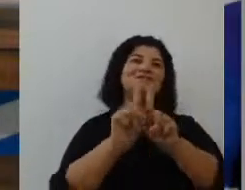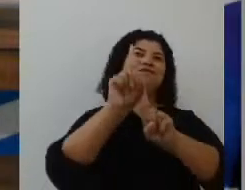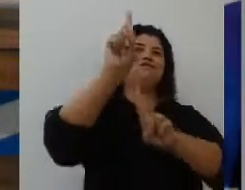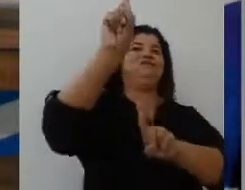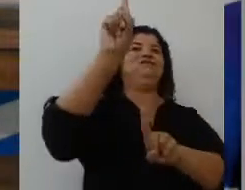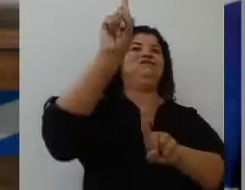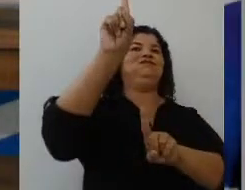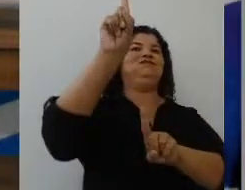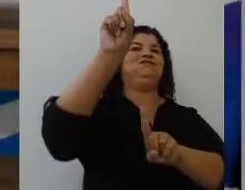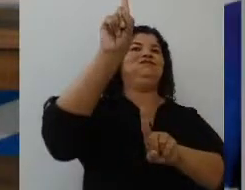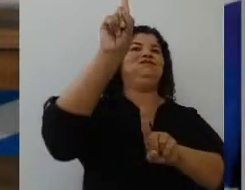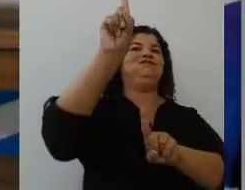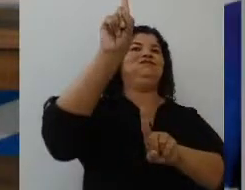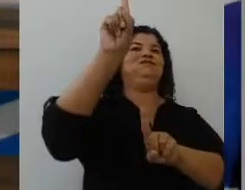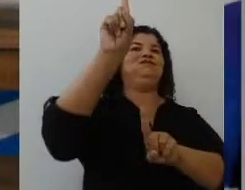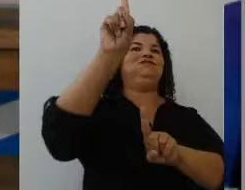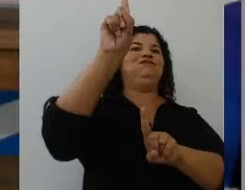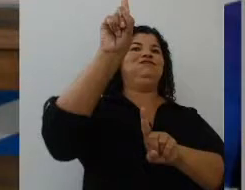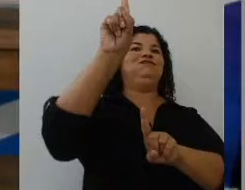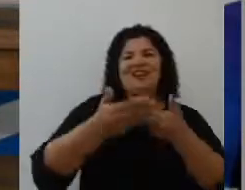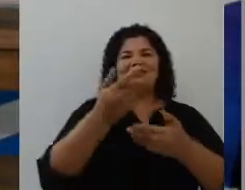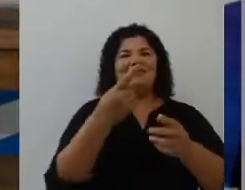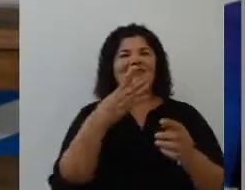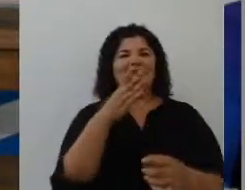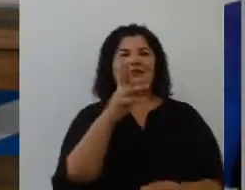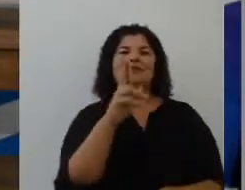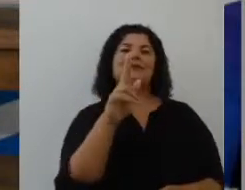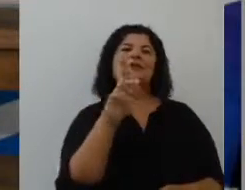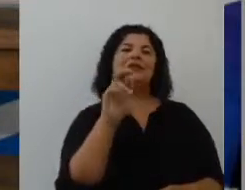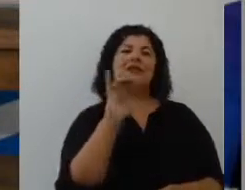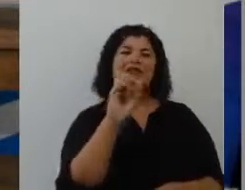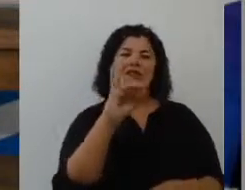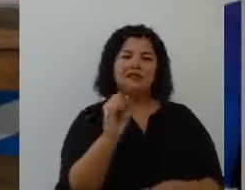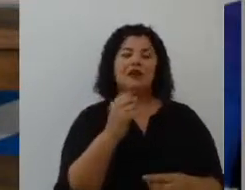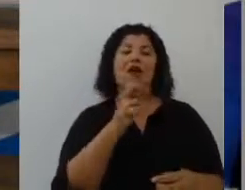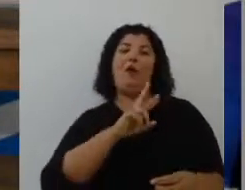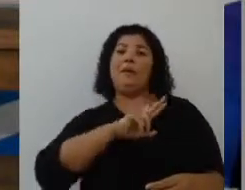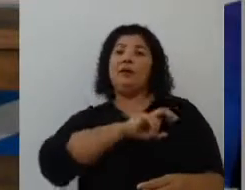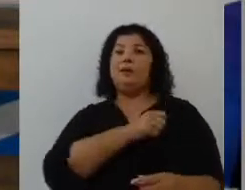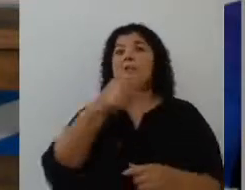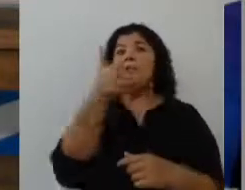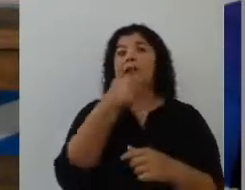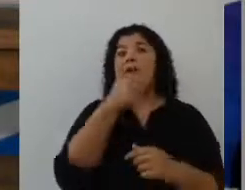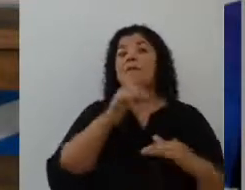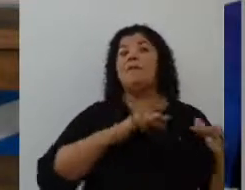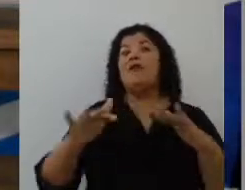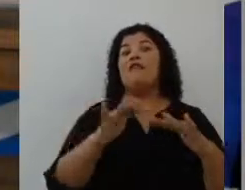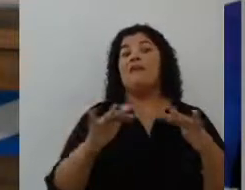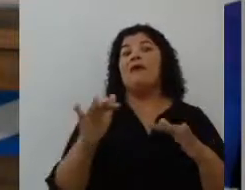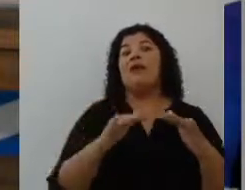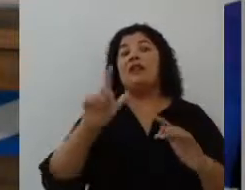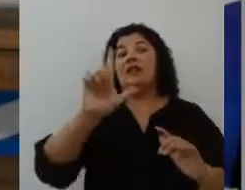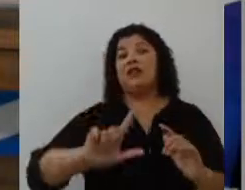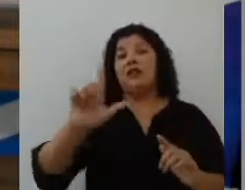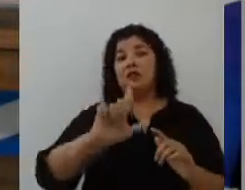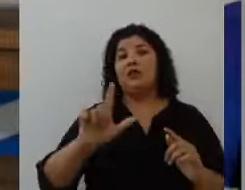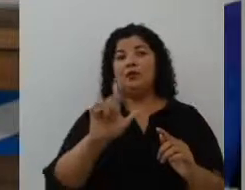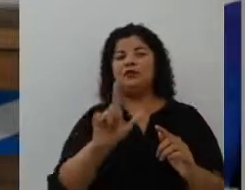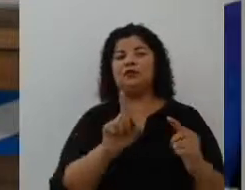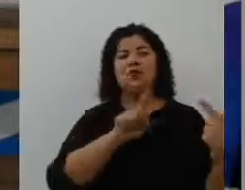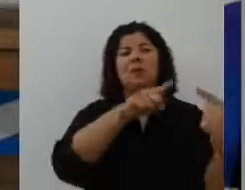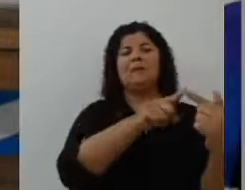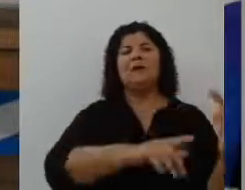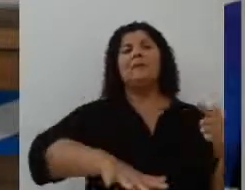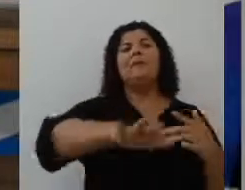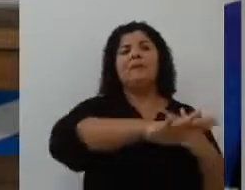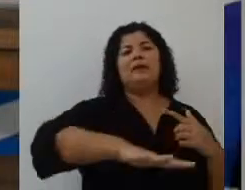isso é importantíssimo a gente saber. O romantismo é o primeiro movimento estético voltado para o povo. Se você pega o